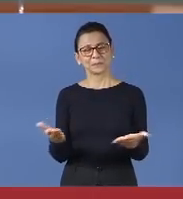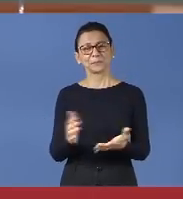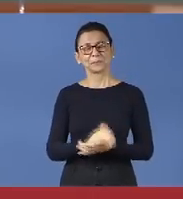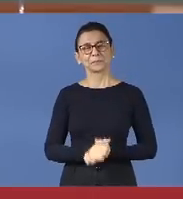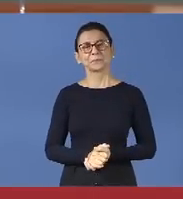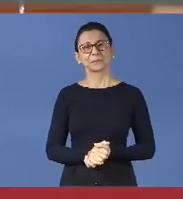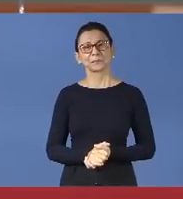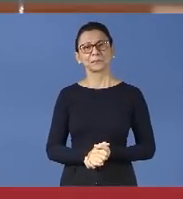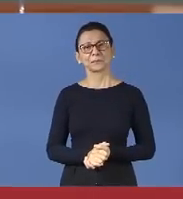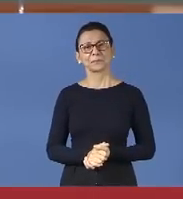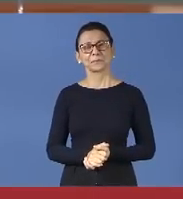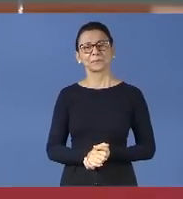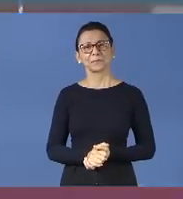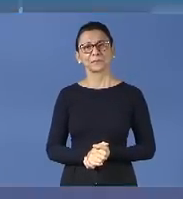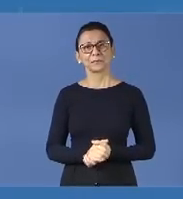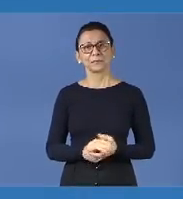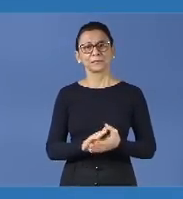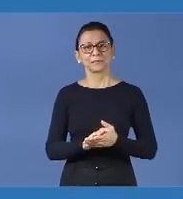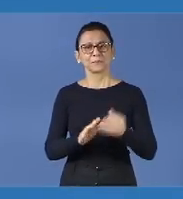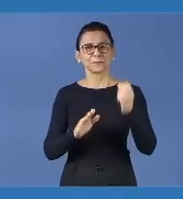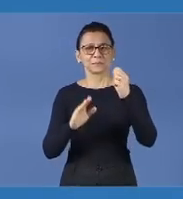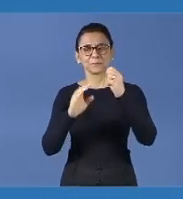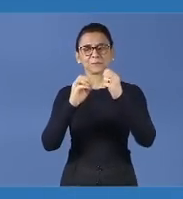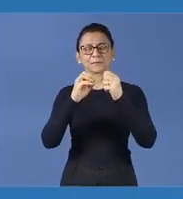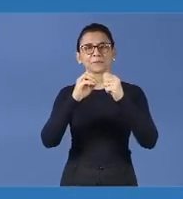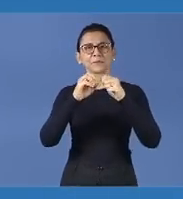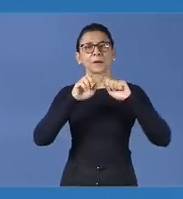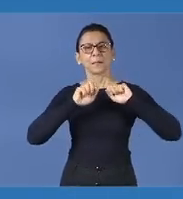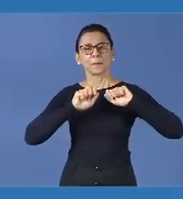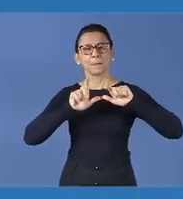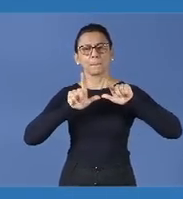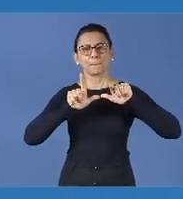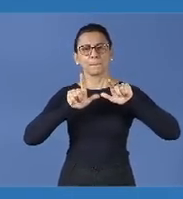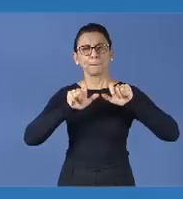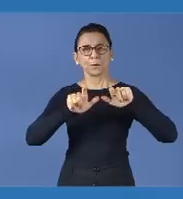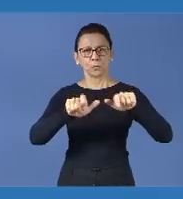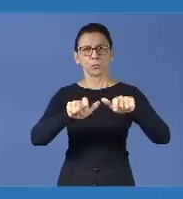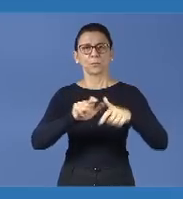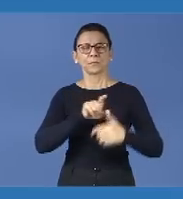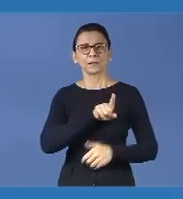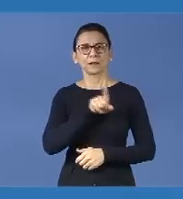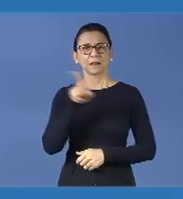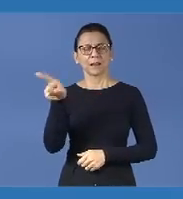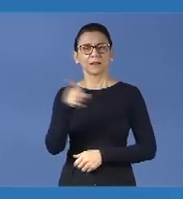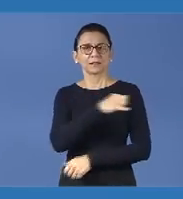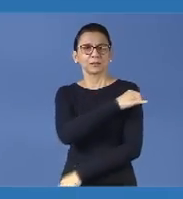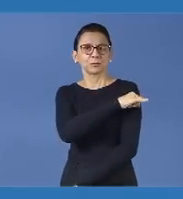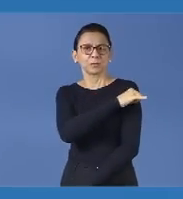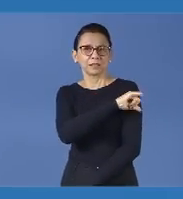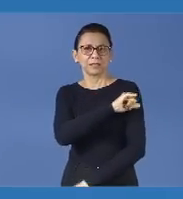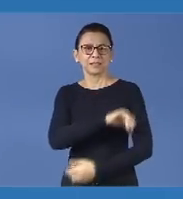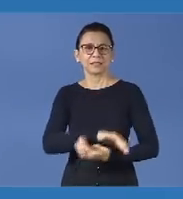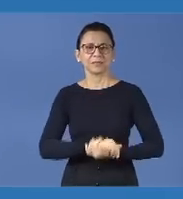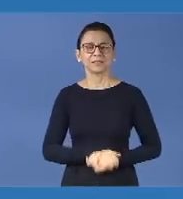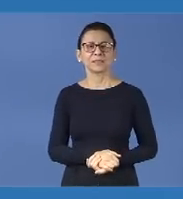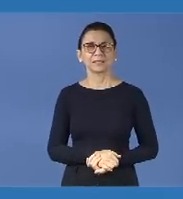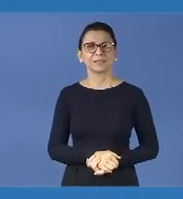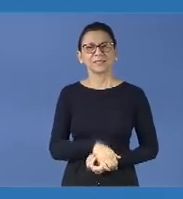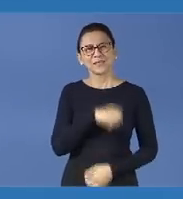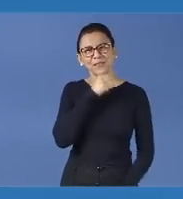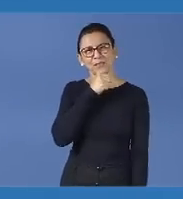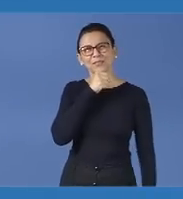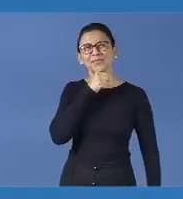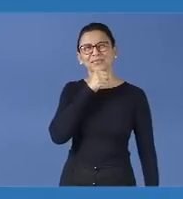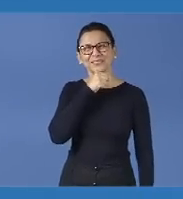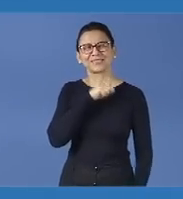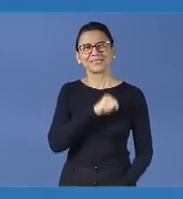no anfiteatro de Bangu, no Rio de Janeiro, foi realizado ali um encontro dos irmãos, os irmãos da terceira idade ali, os idosos da